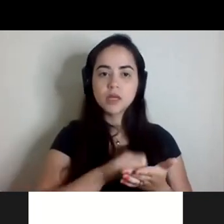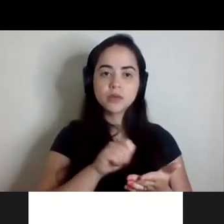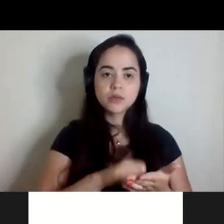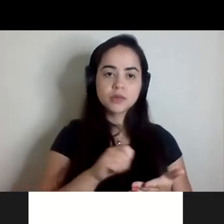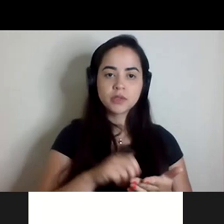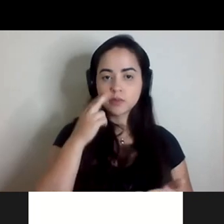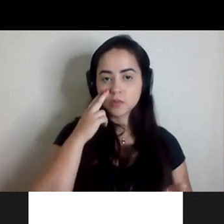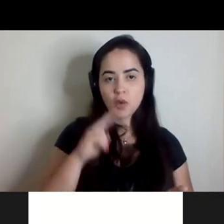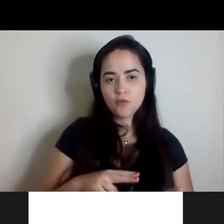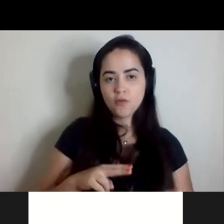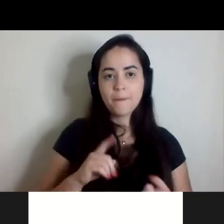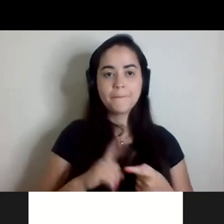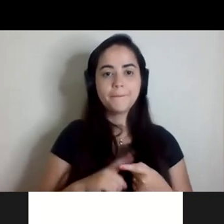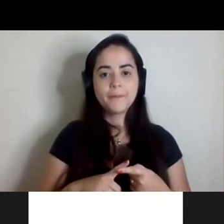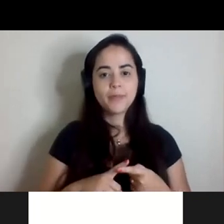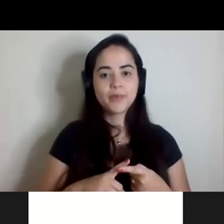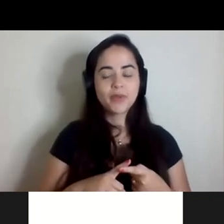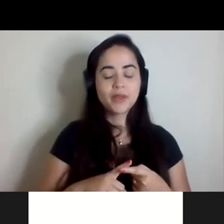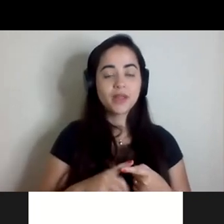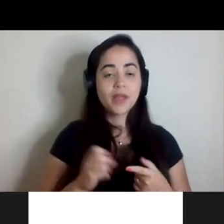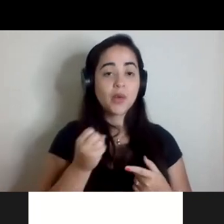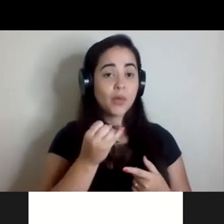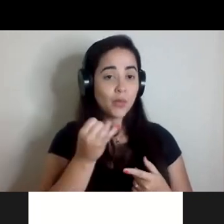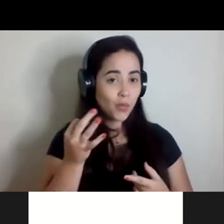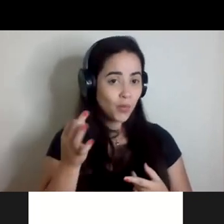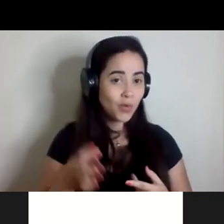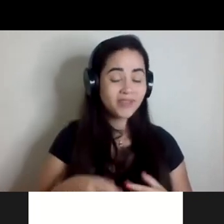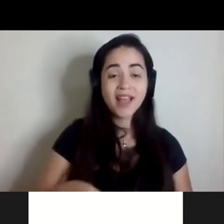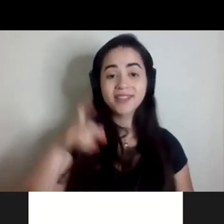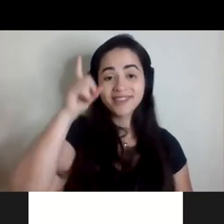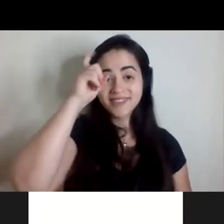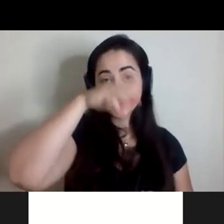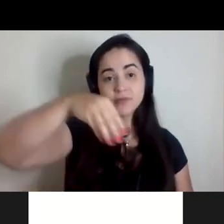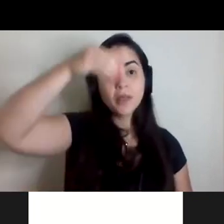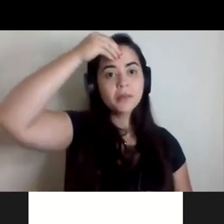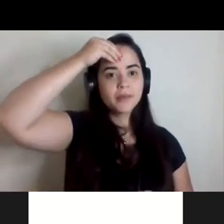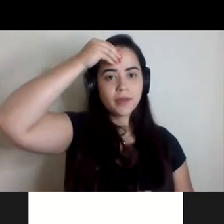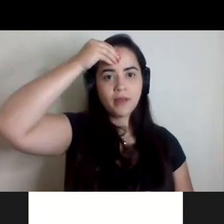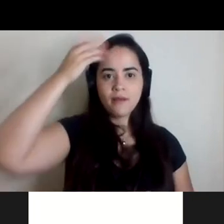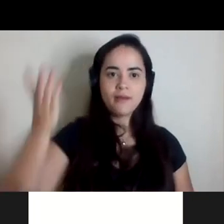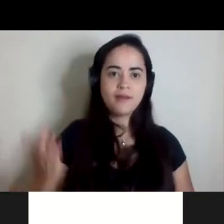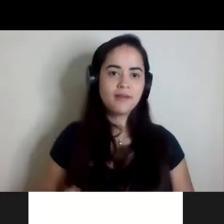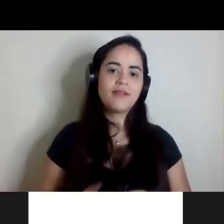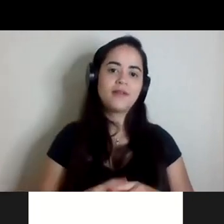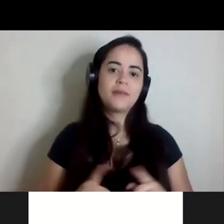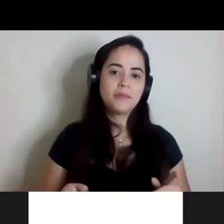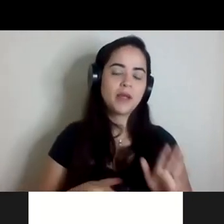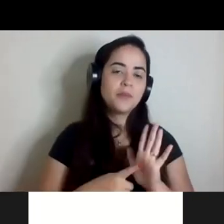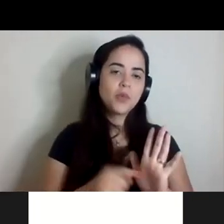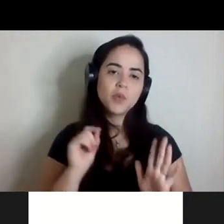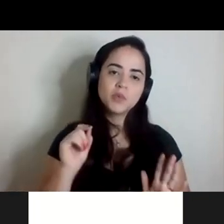fato, são números difíceis de gravarmos, né? Mas aí sinalizar um pouquinho